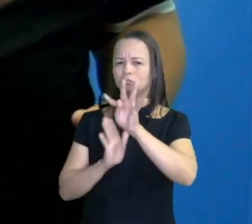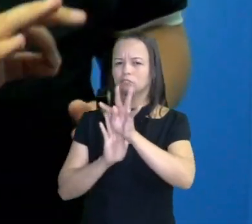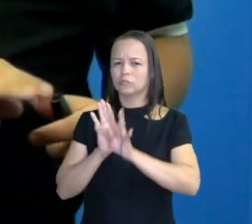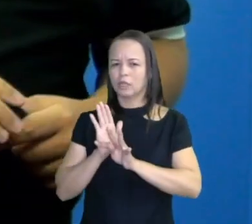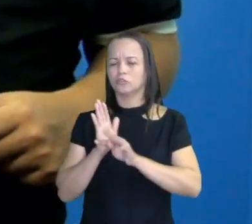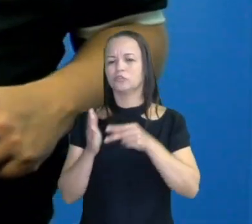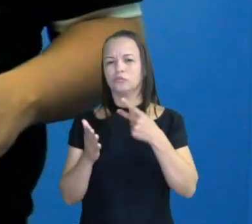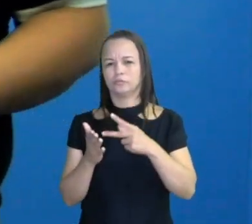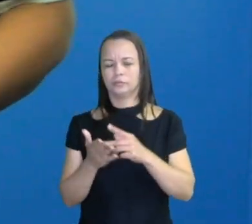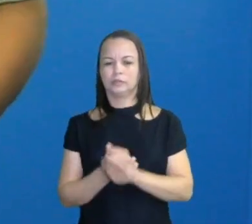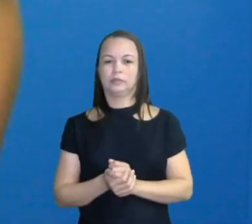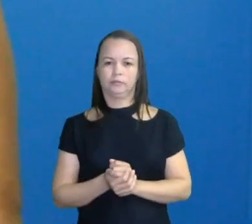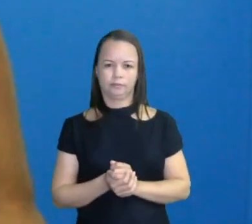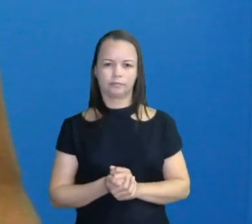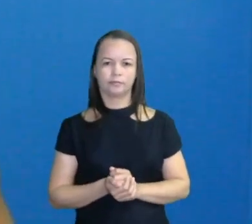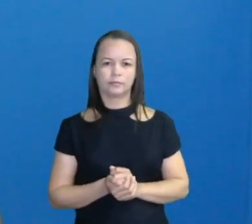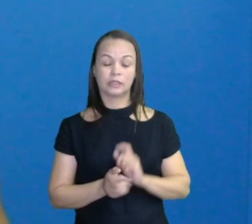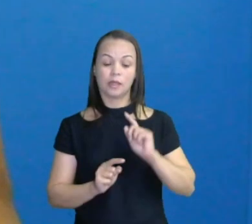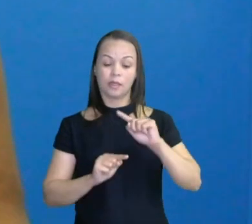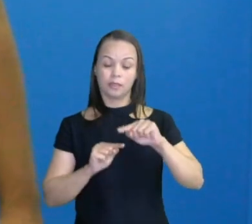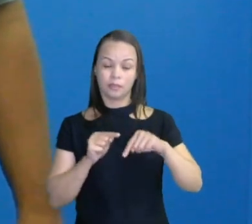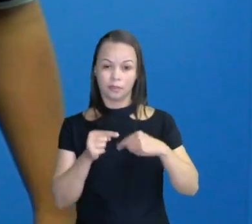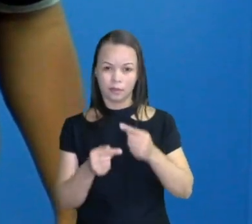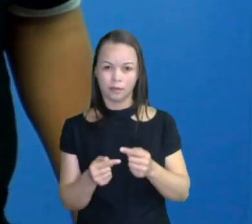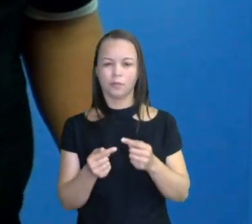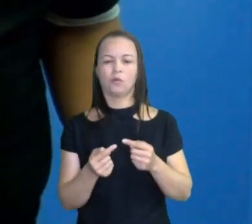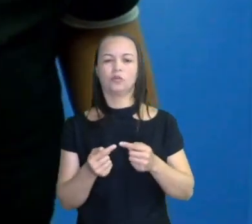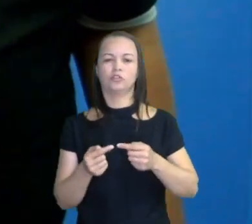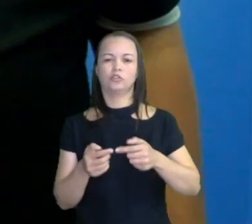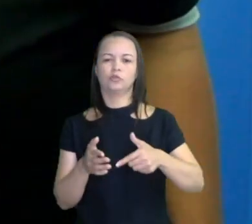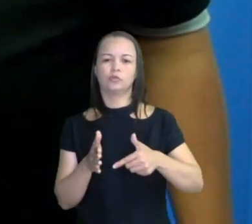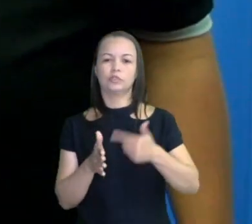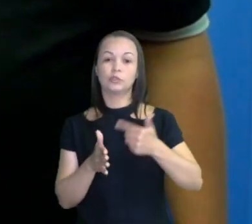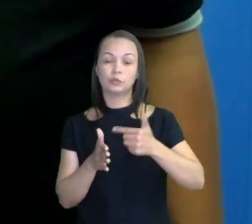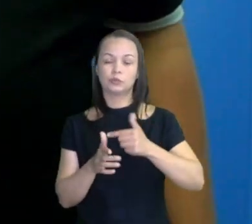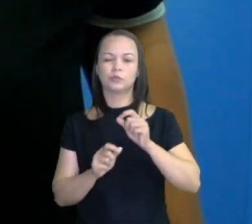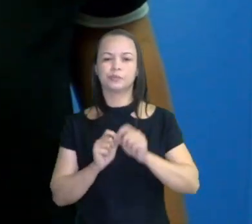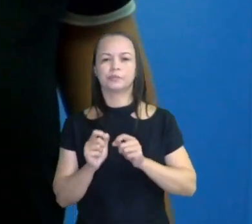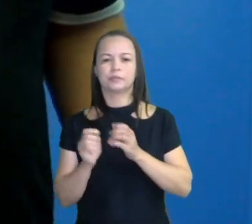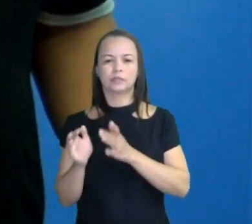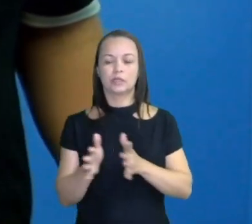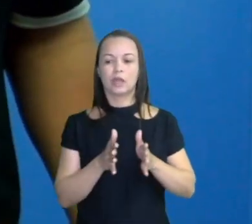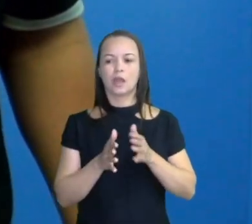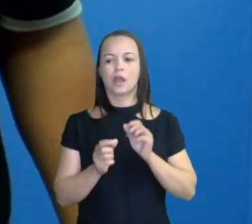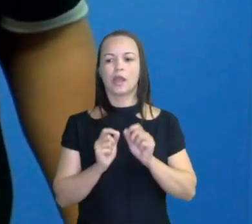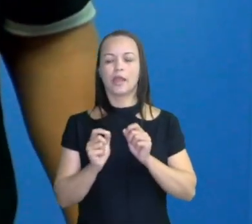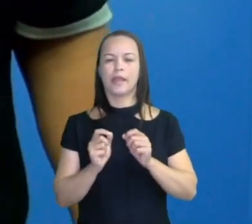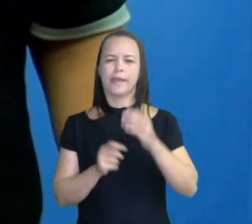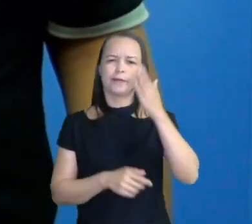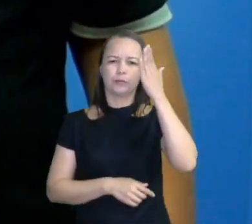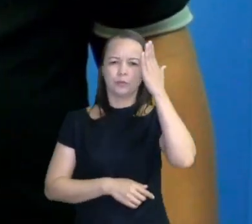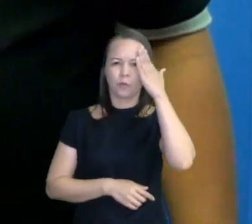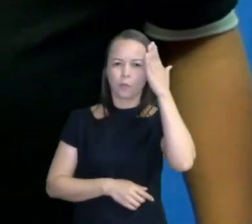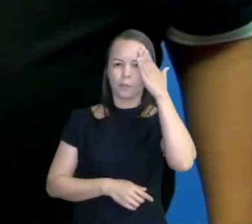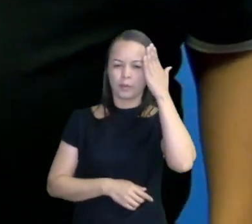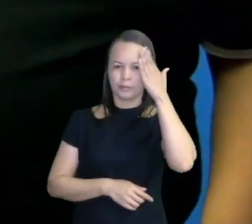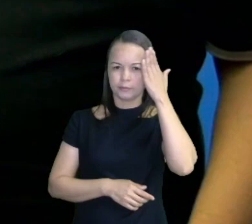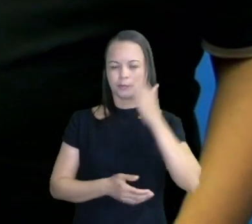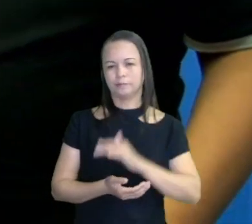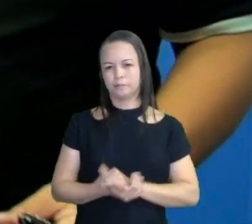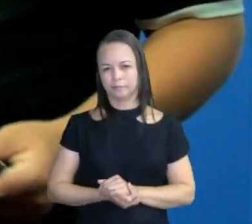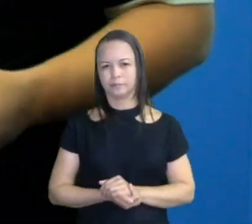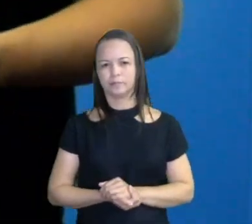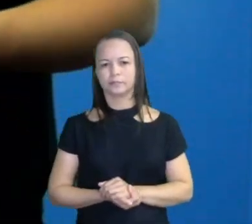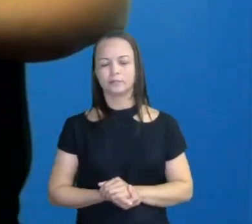a decodificação. Depois, o segundo passo é a compreensão, que